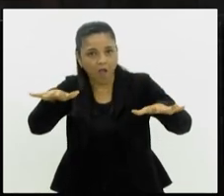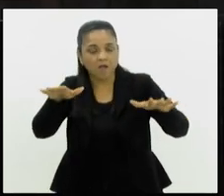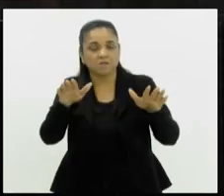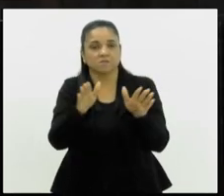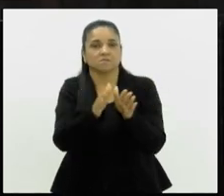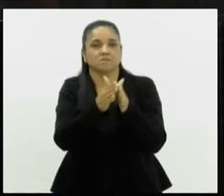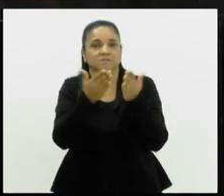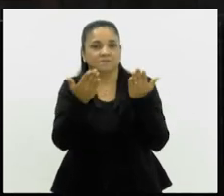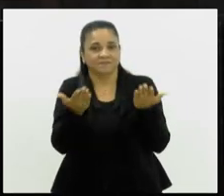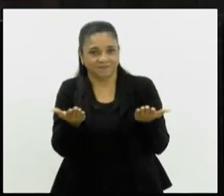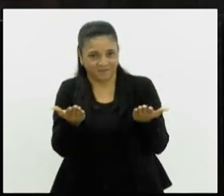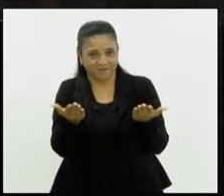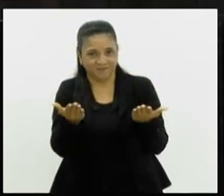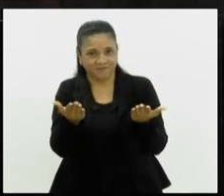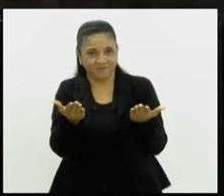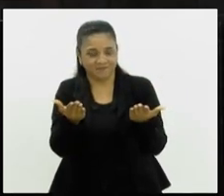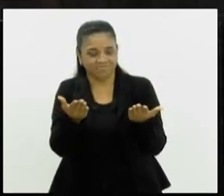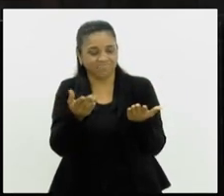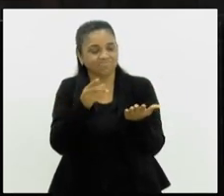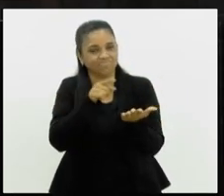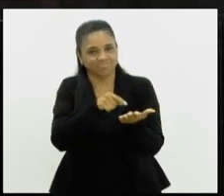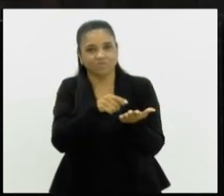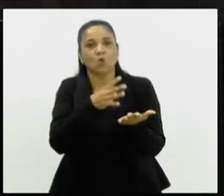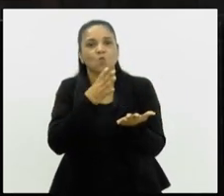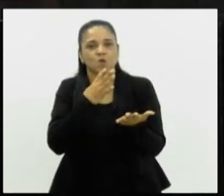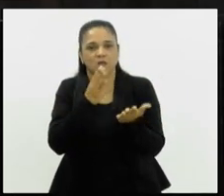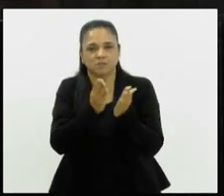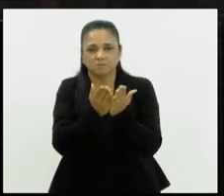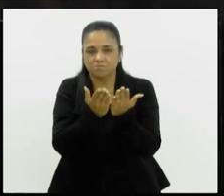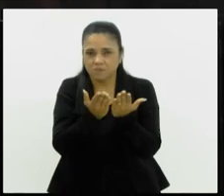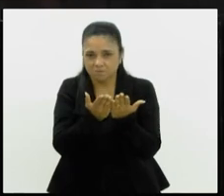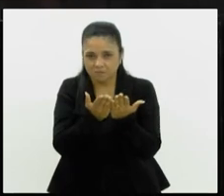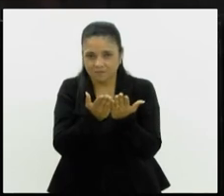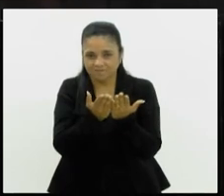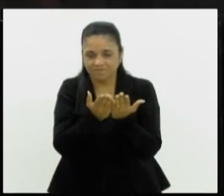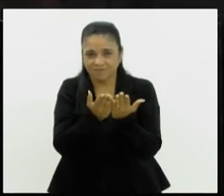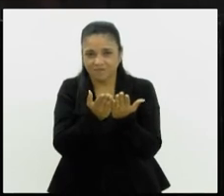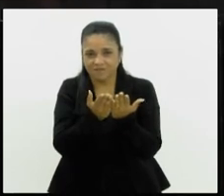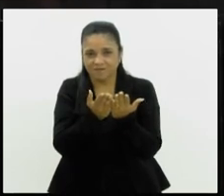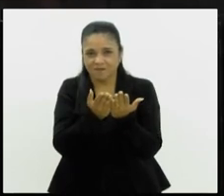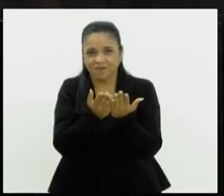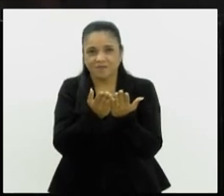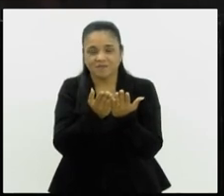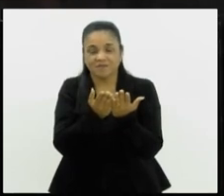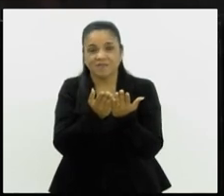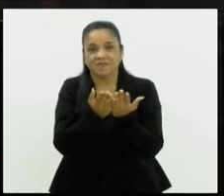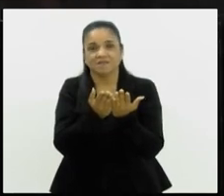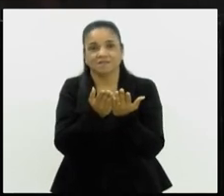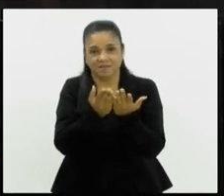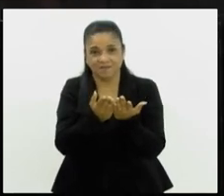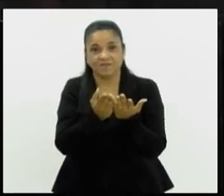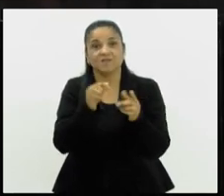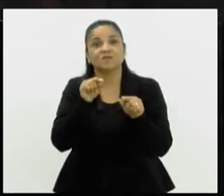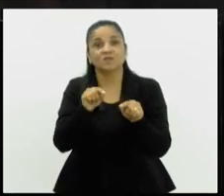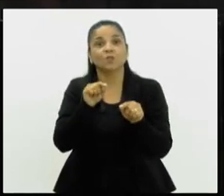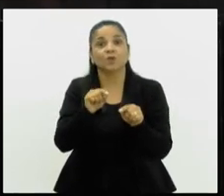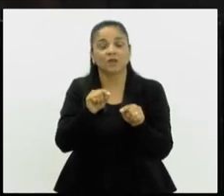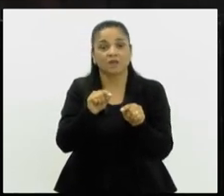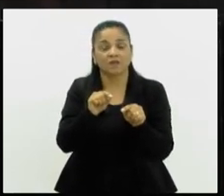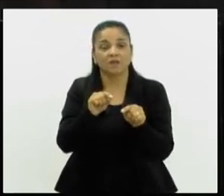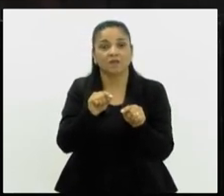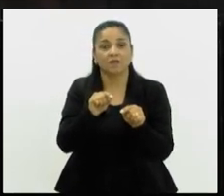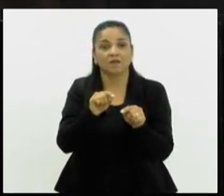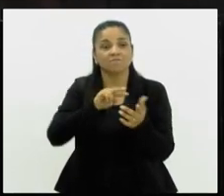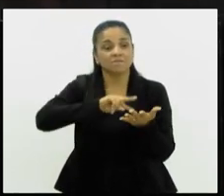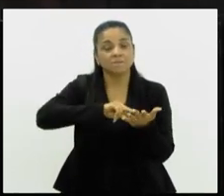que está exatamente na Bíblia que nós conhecemos. É o verbo que se faz carne. E o verbo que se faz carne nada mais